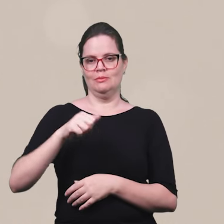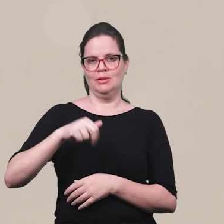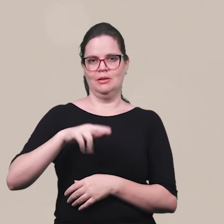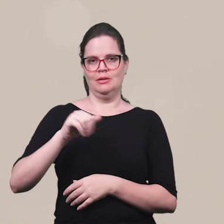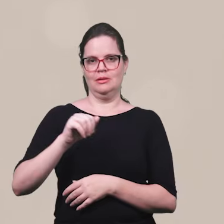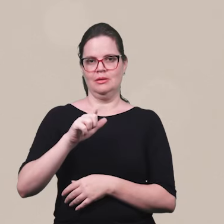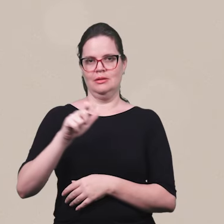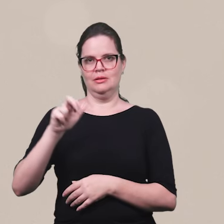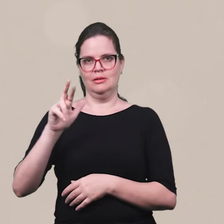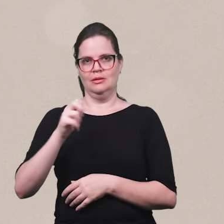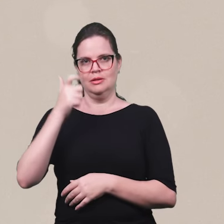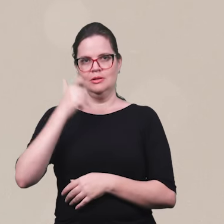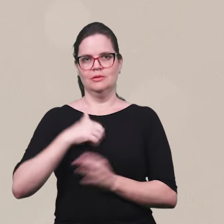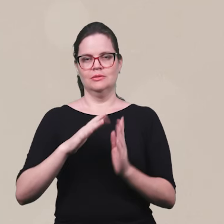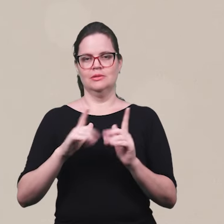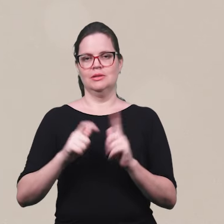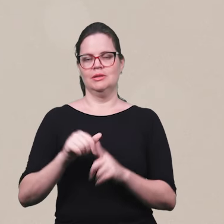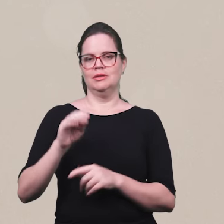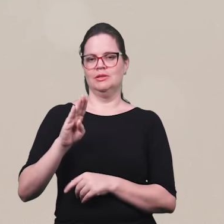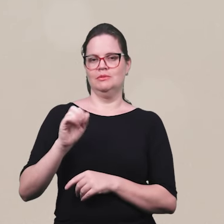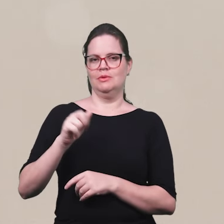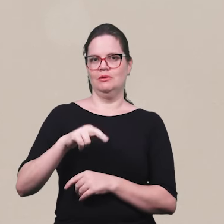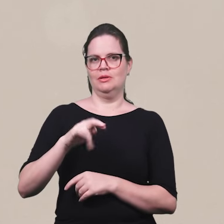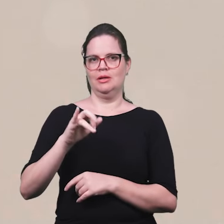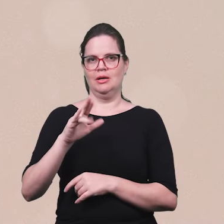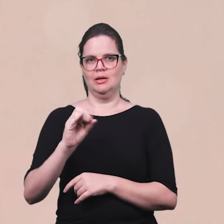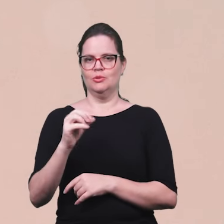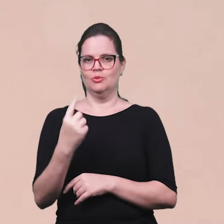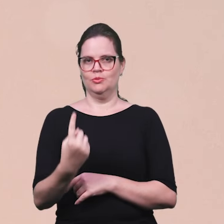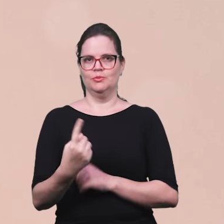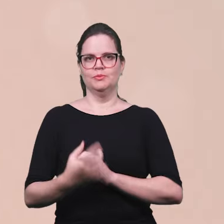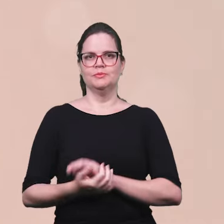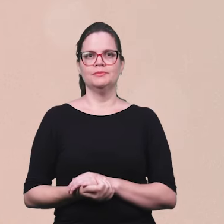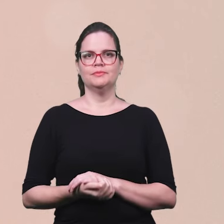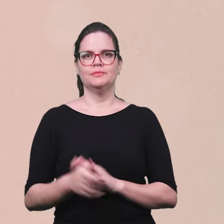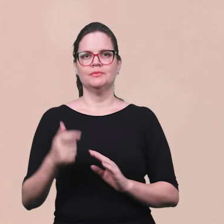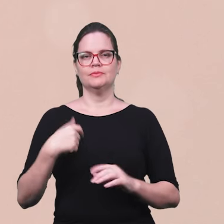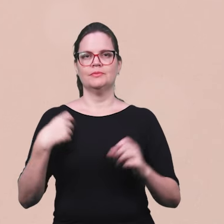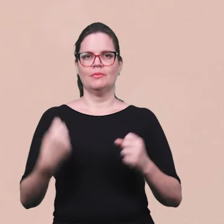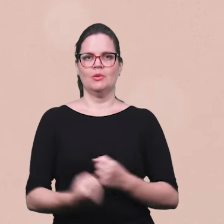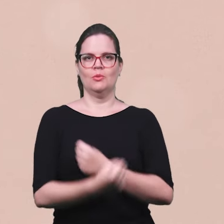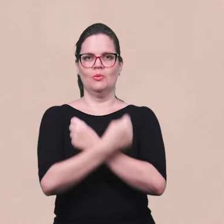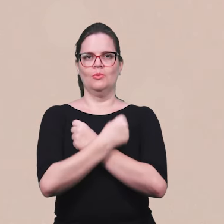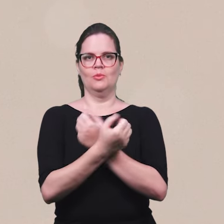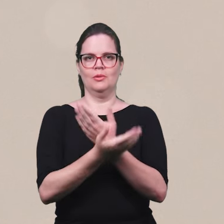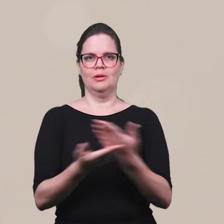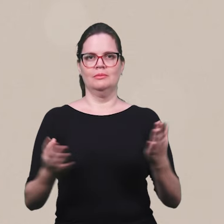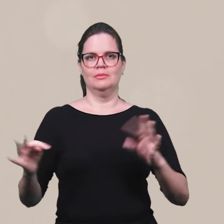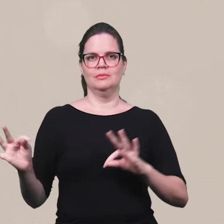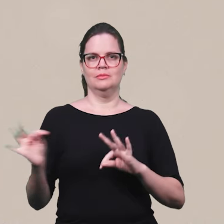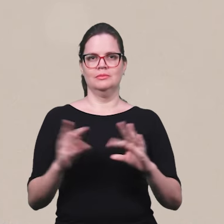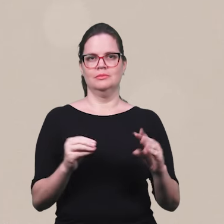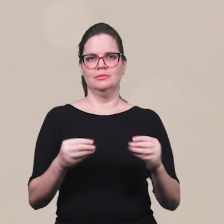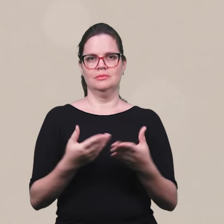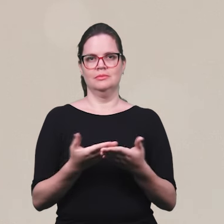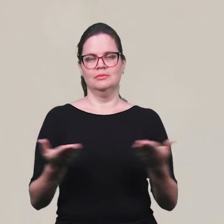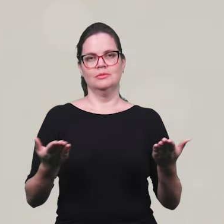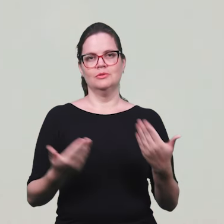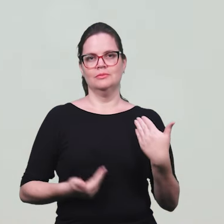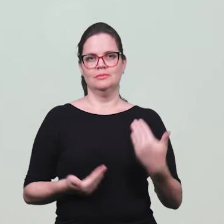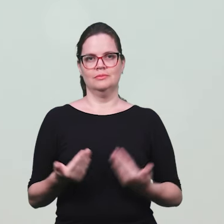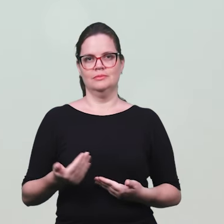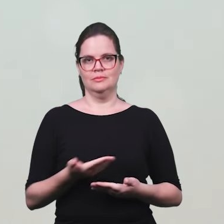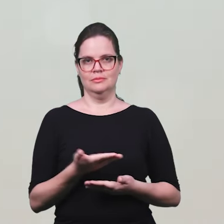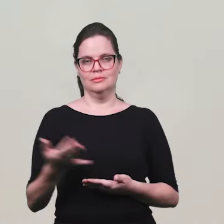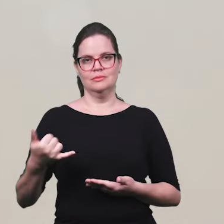Maria Clara, eu sou da Igreja de Balneário 1 e queria deixar um abraço aqui para